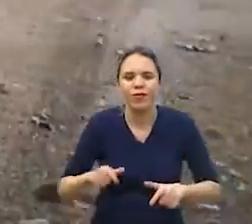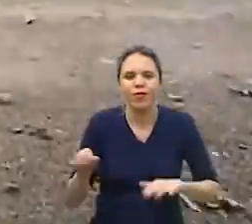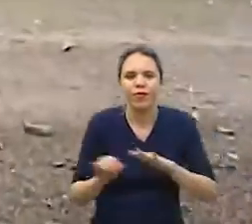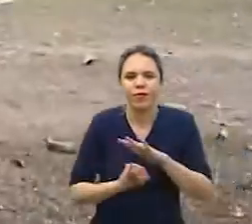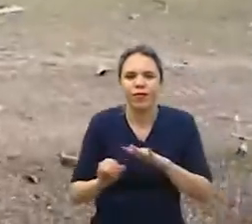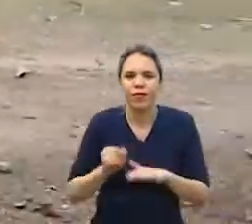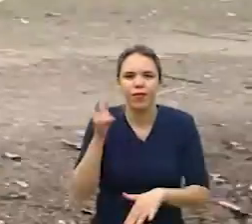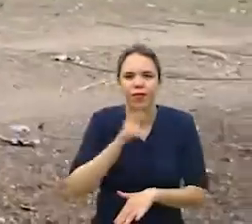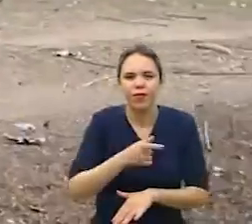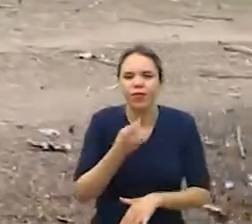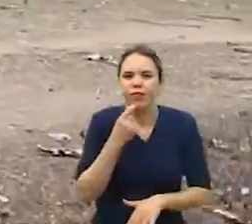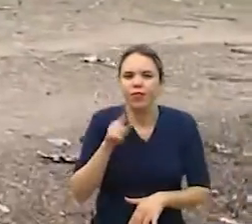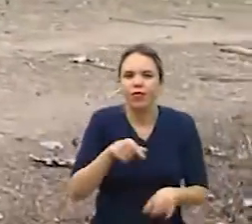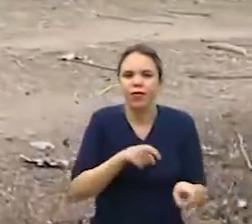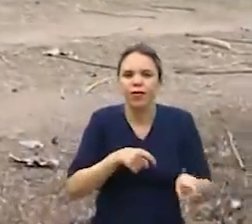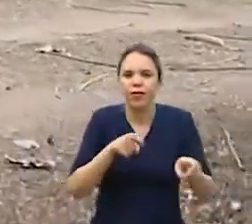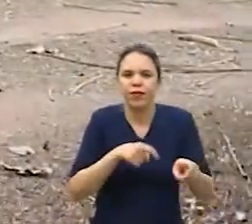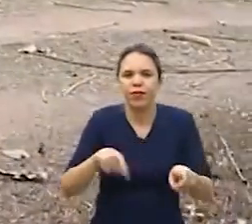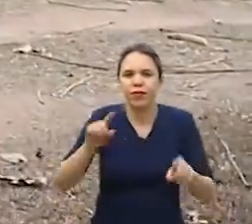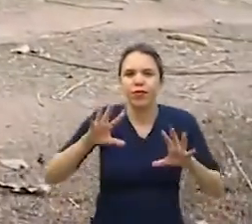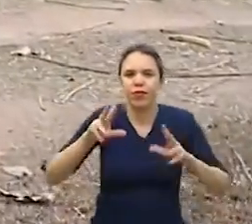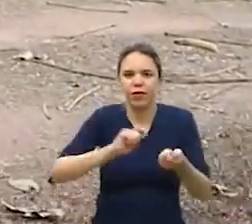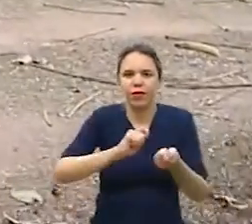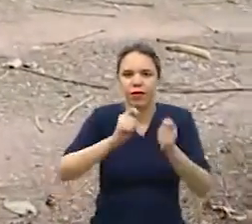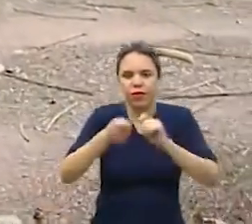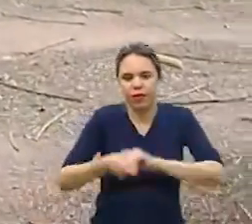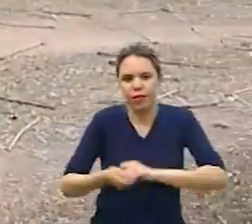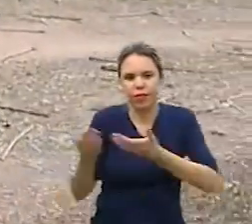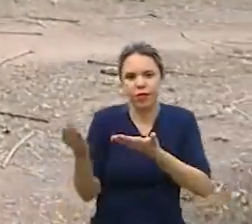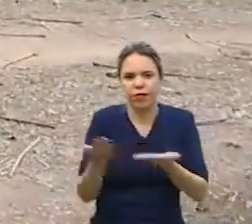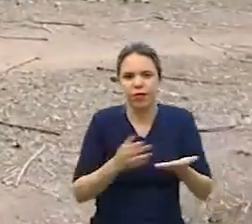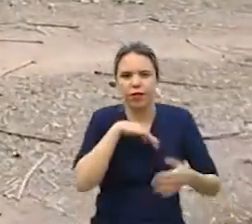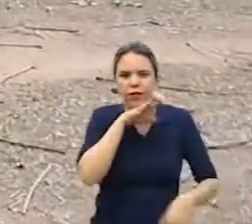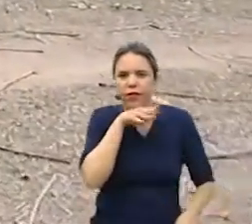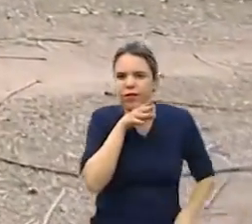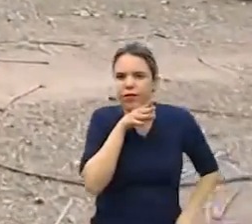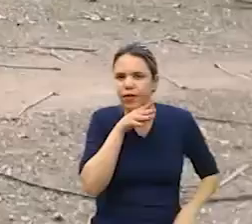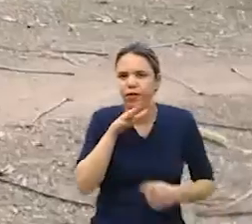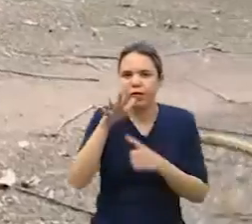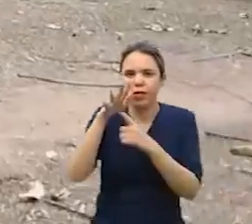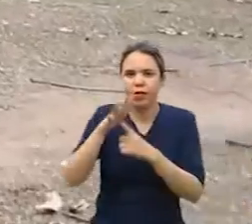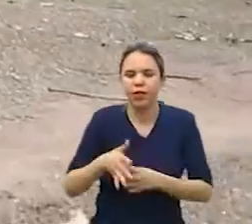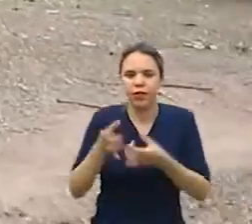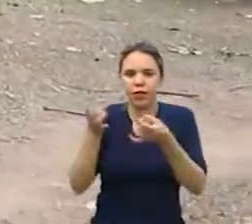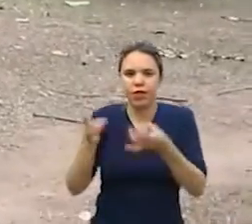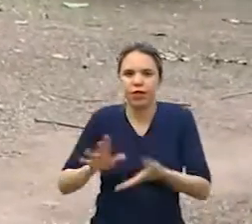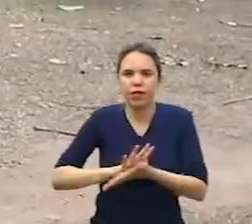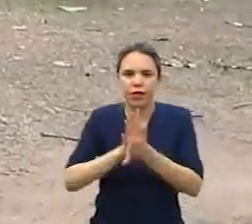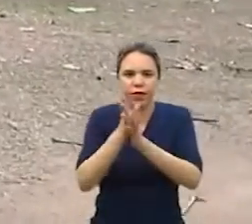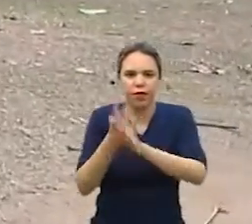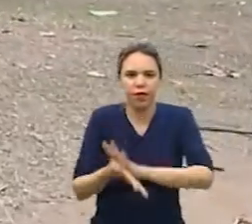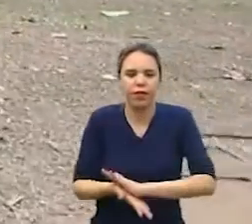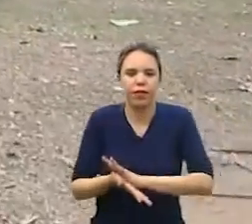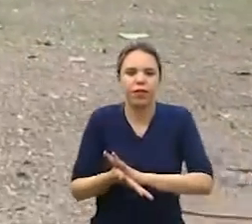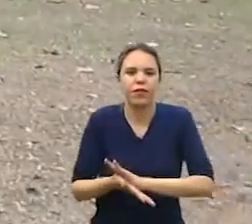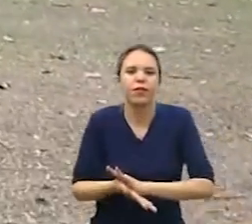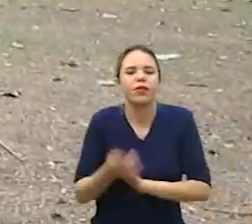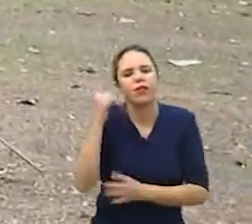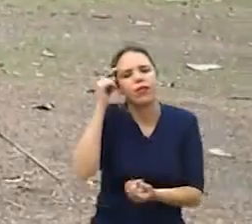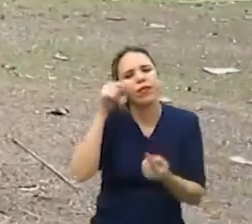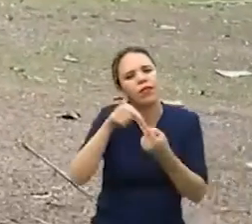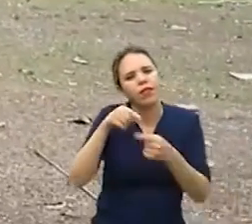O espaço que a ONG adquiriu em Campinas era uma fazenda que foi toda adaptada para receber os animais vítimas de abandono e maus